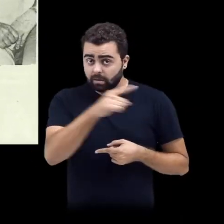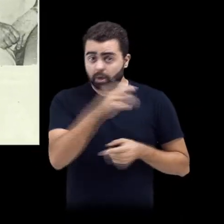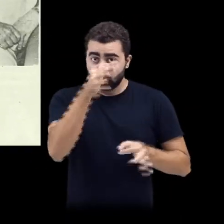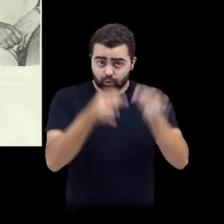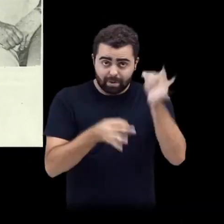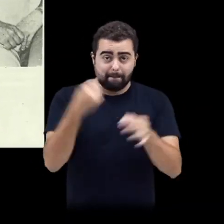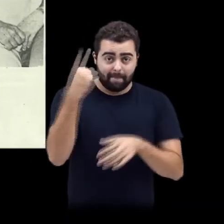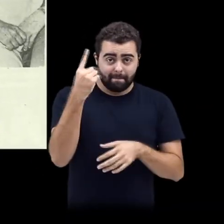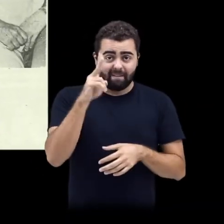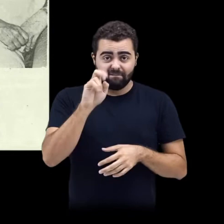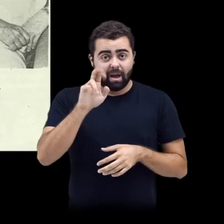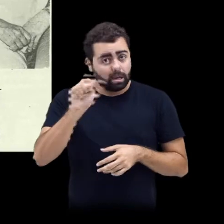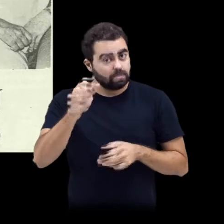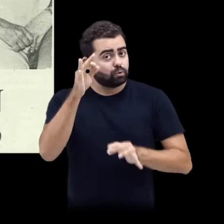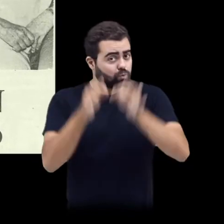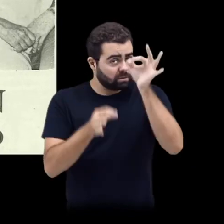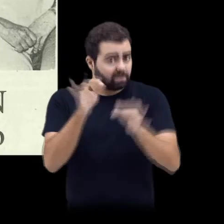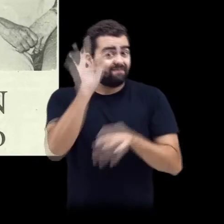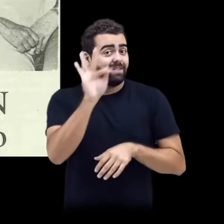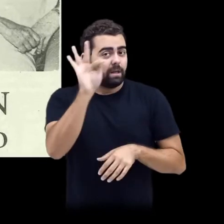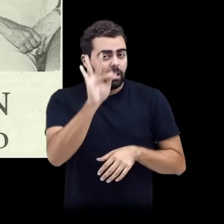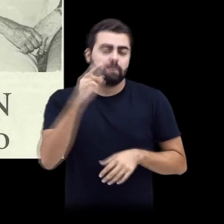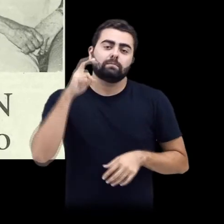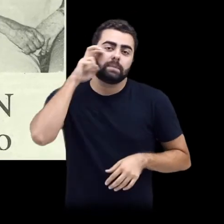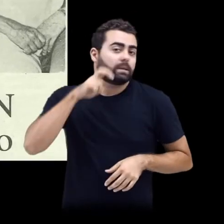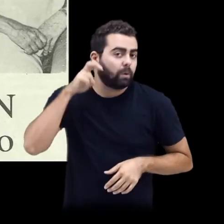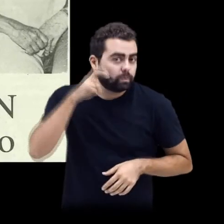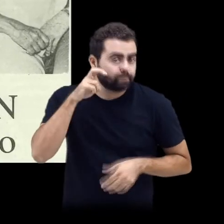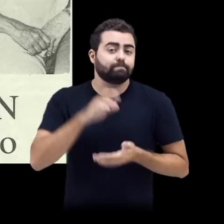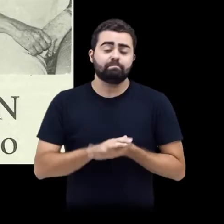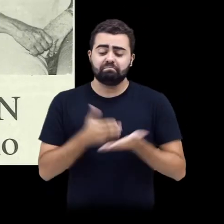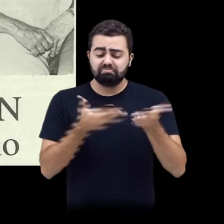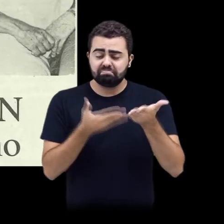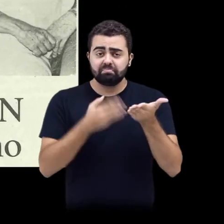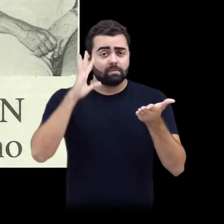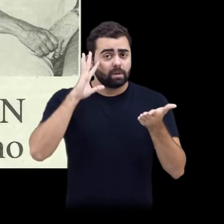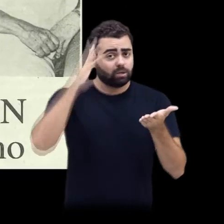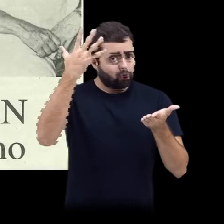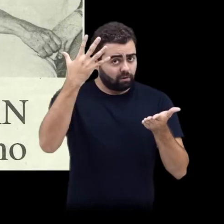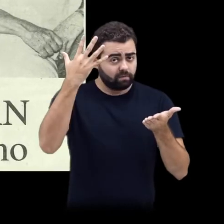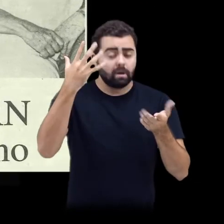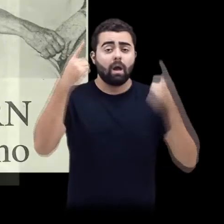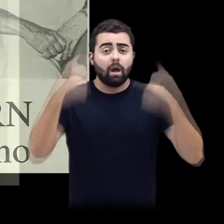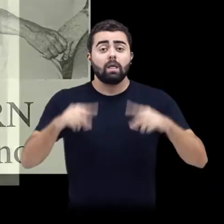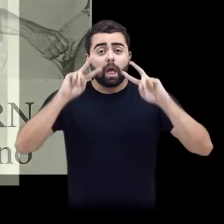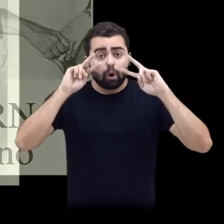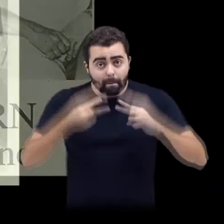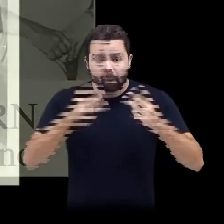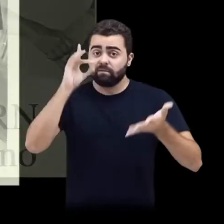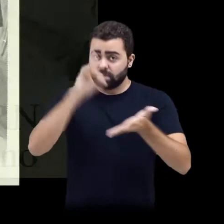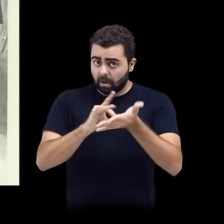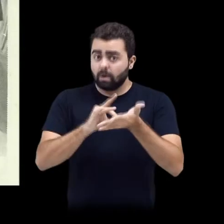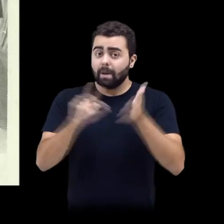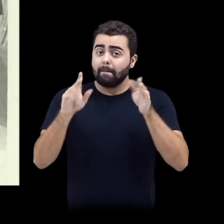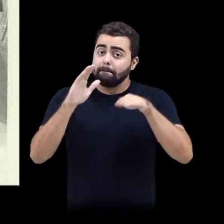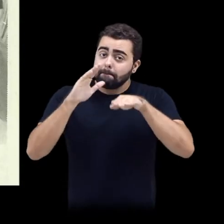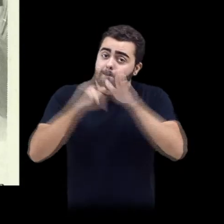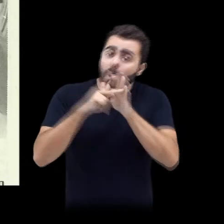Federal em Natal. Decisão esta que, antecipando-se ao reconhecimento oficial pela própria União Federal através da Lei